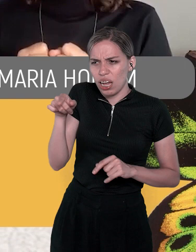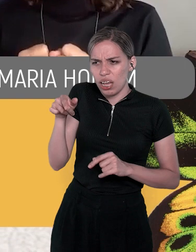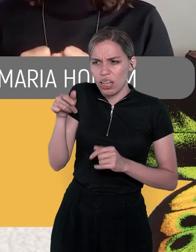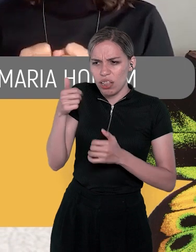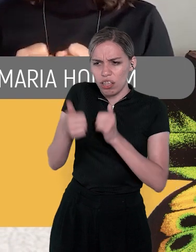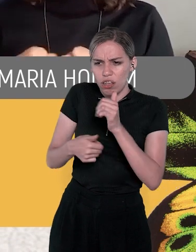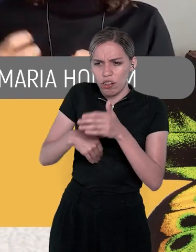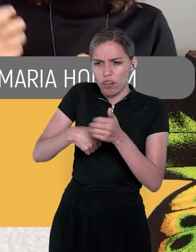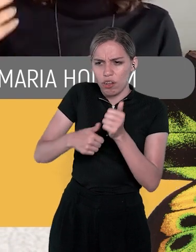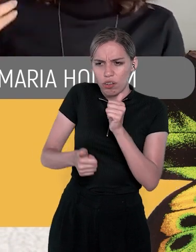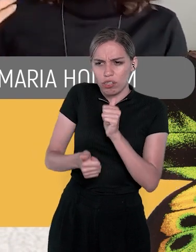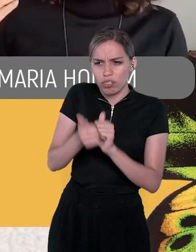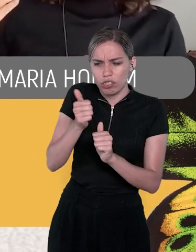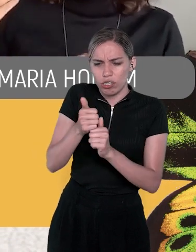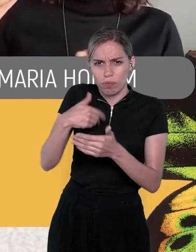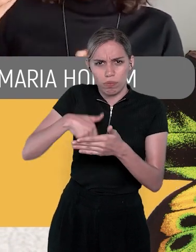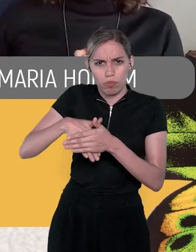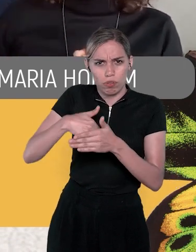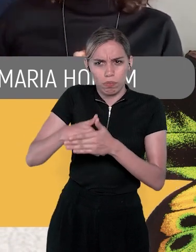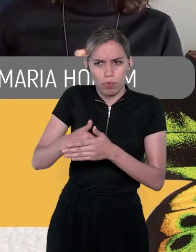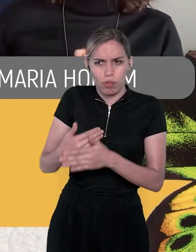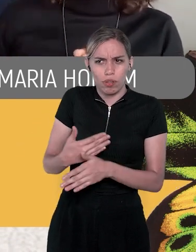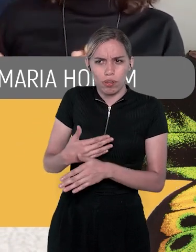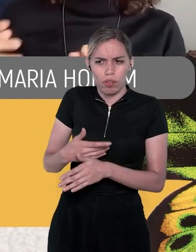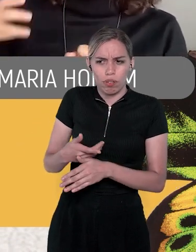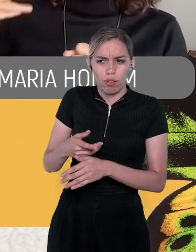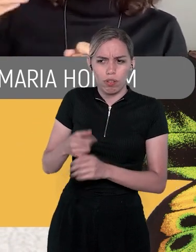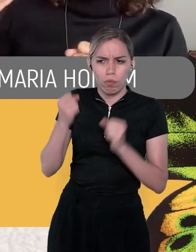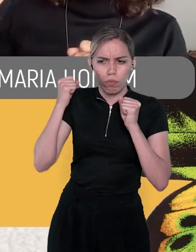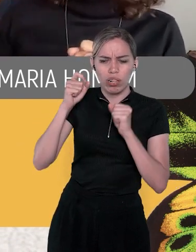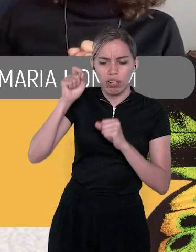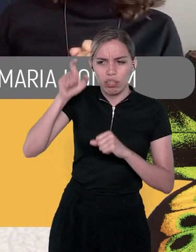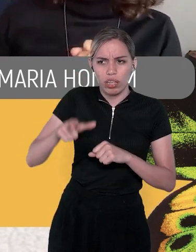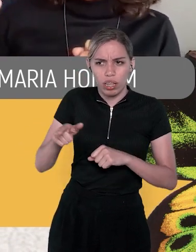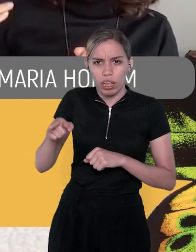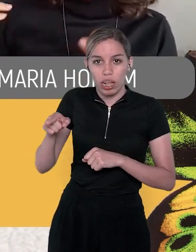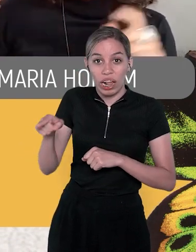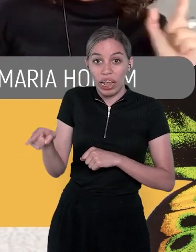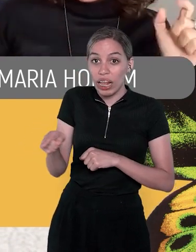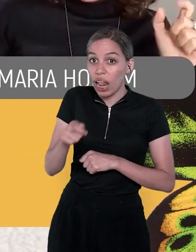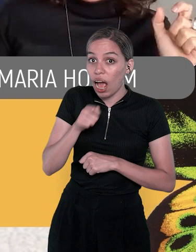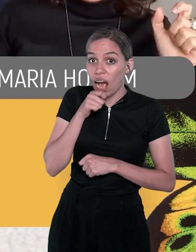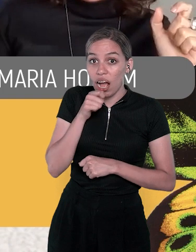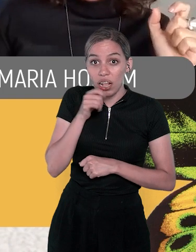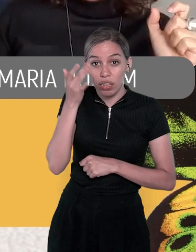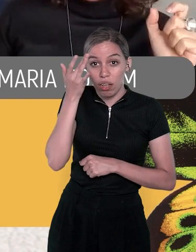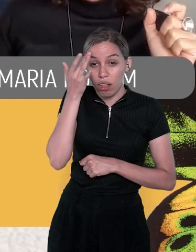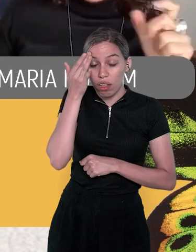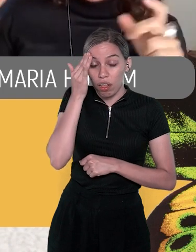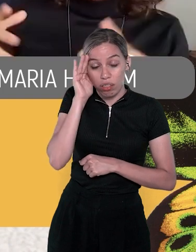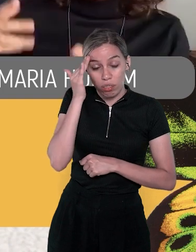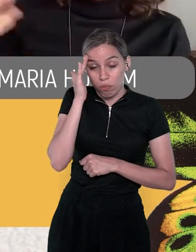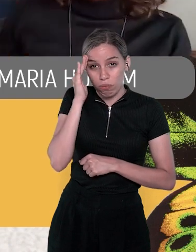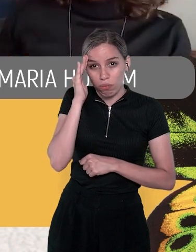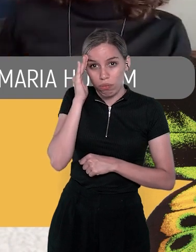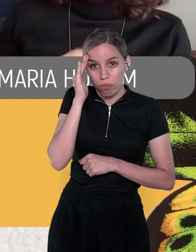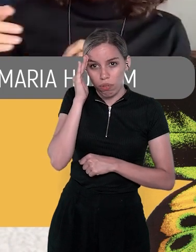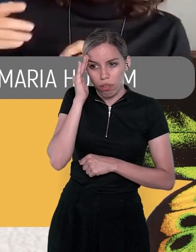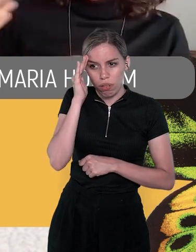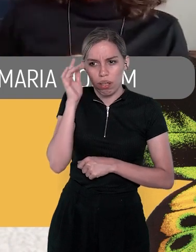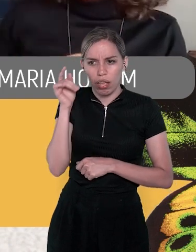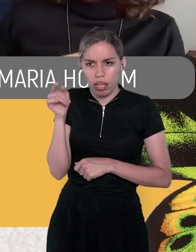fundo, ele não gosta disso, ele entendeu que isso é feio,